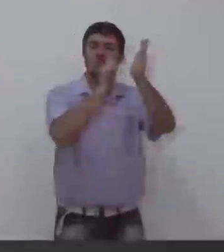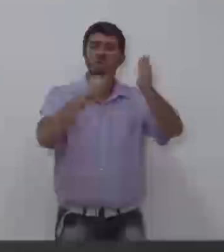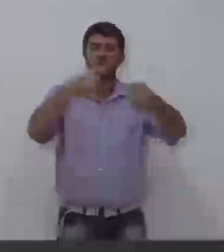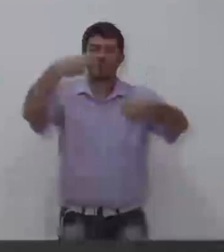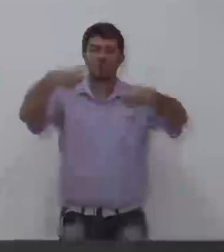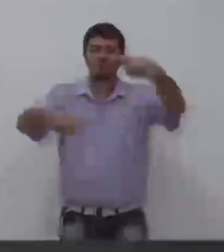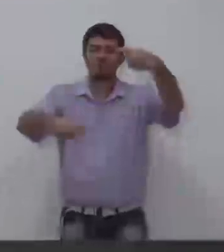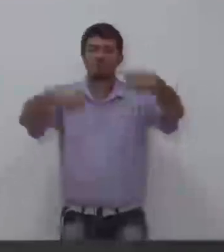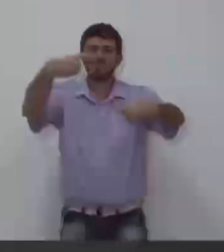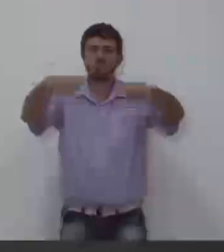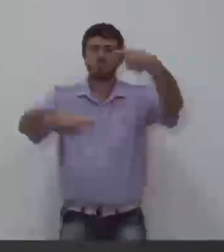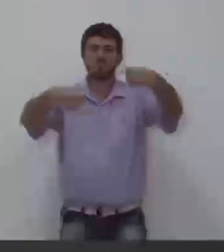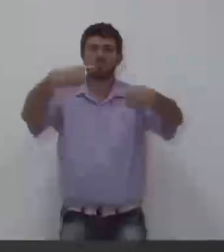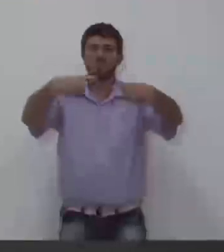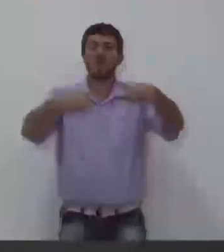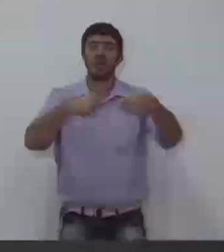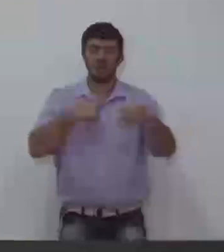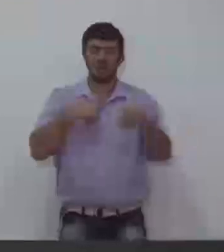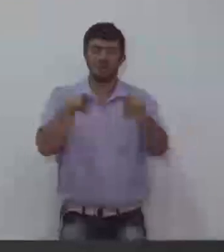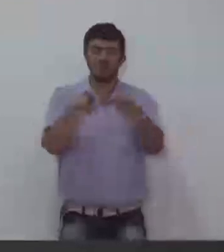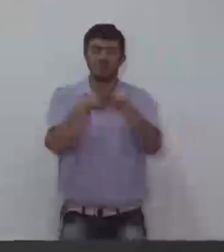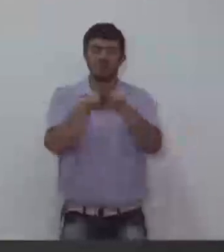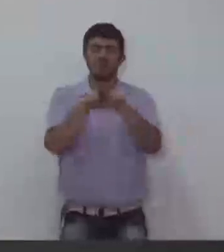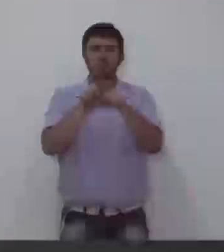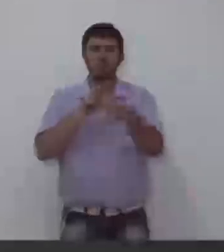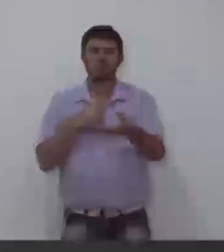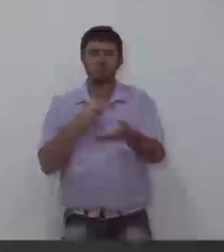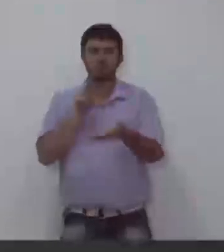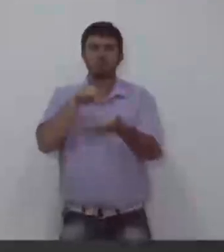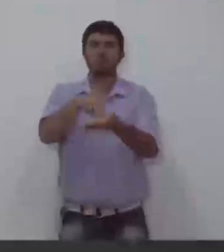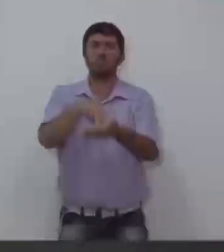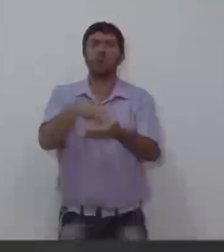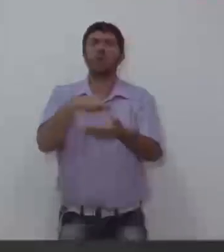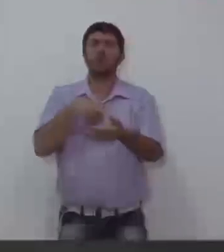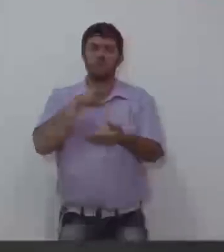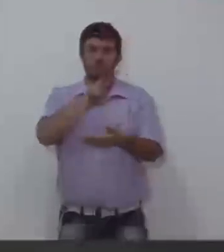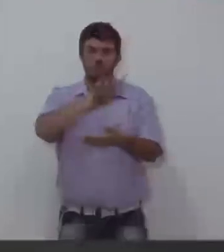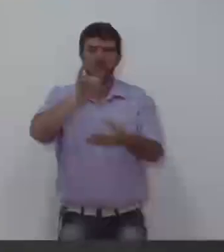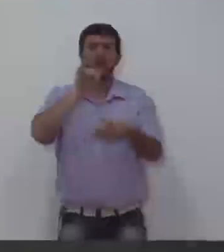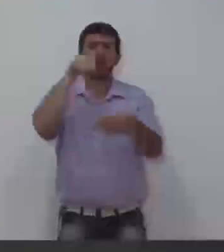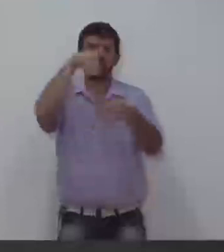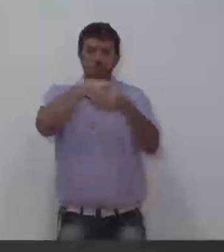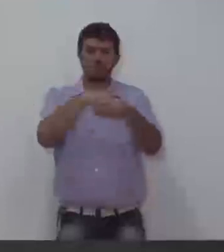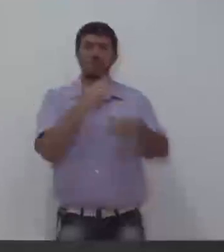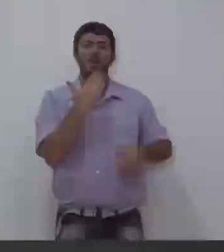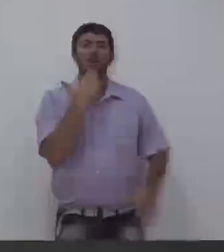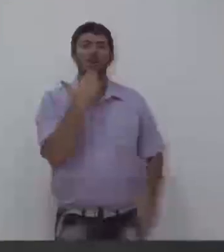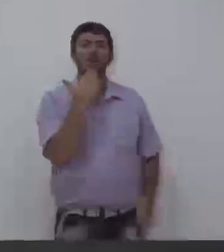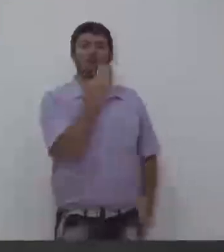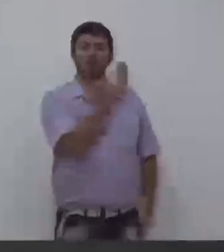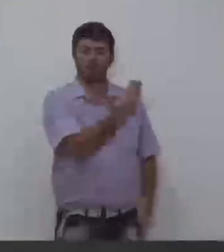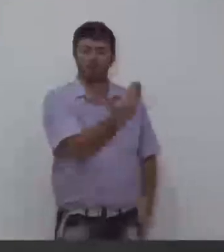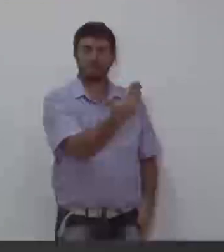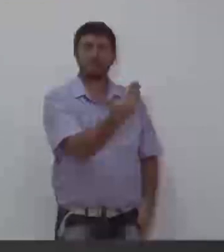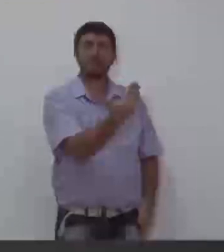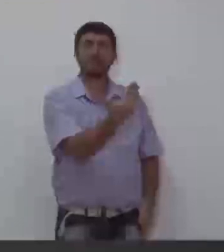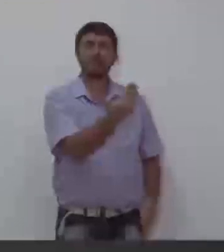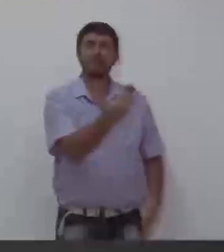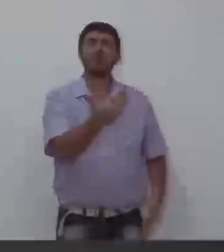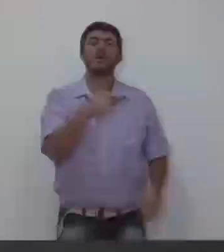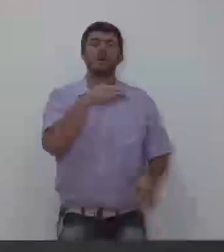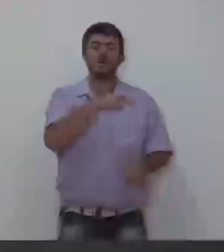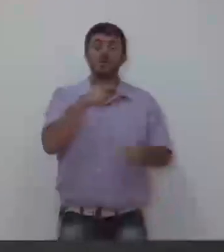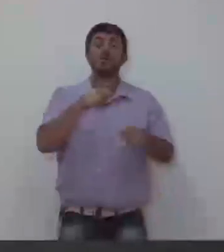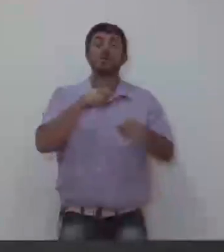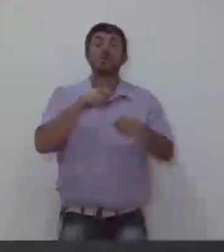discussão, né? Eu também aqui, de pronto, eu vou declarar meu voto, eu votarei a favor desse requerimento, para maiores